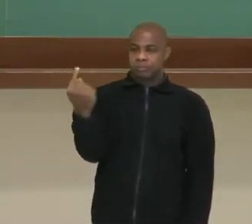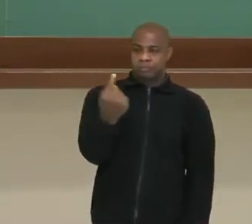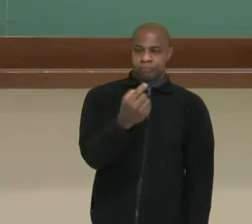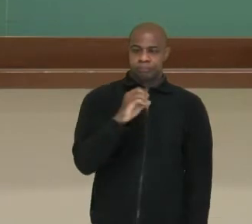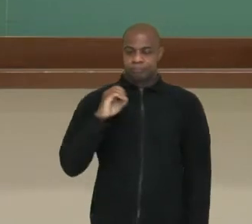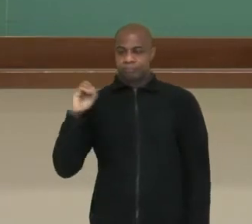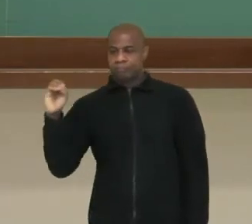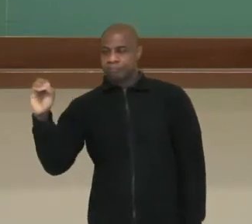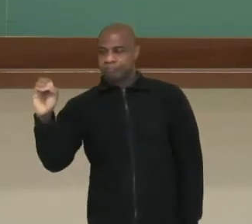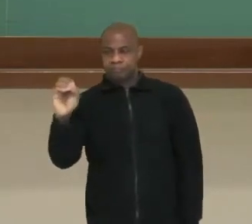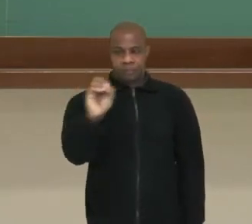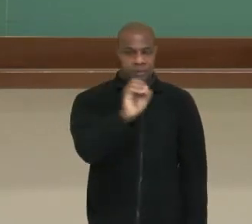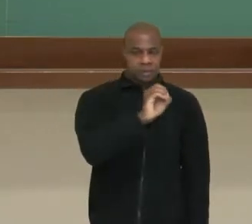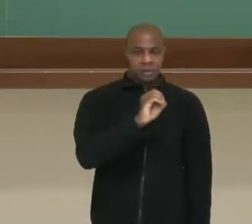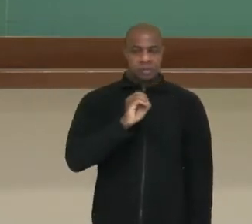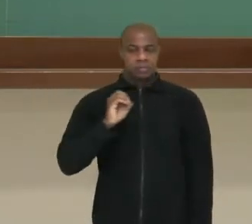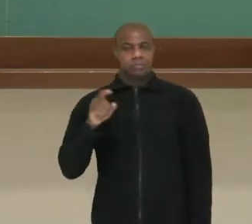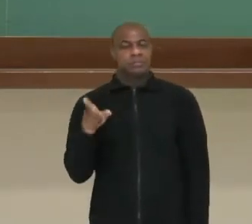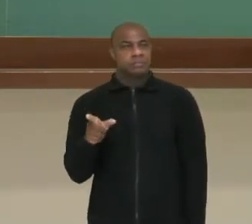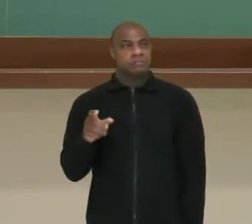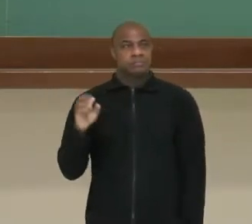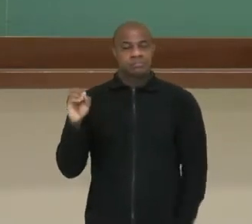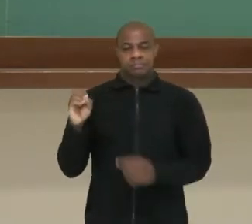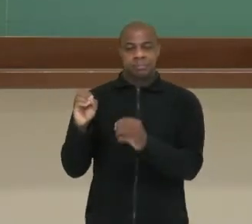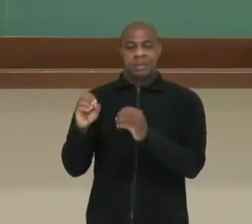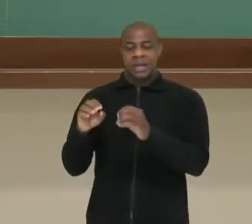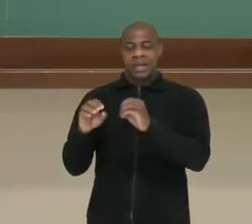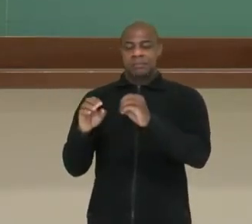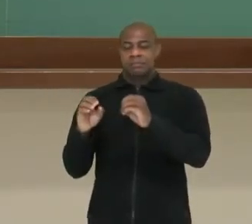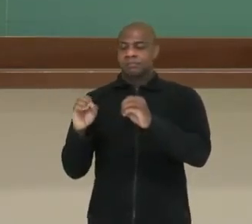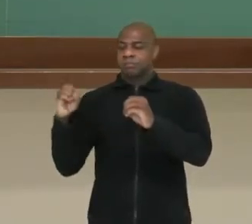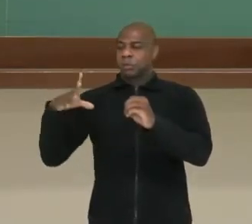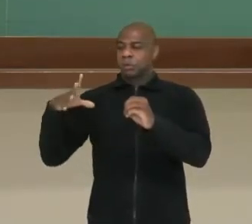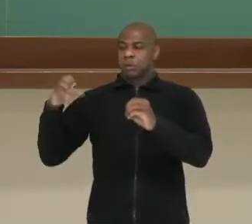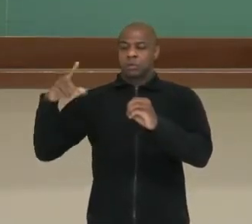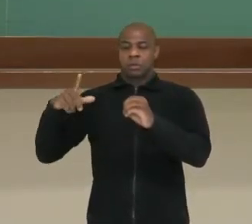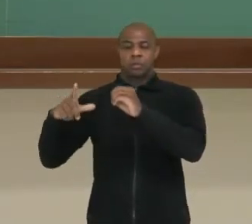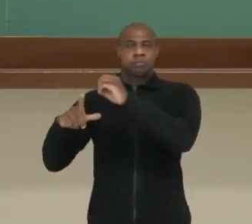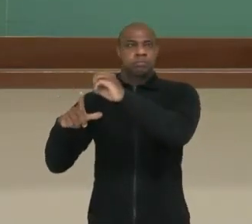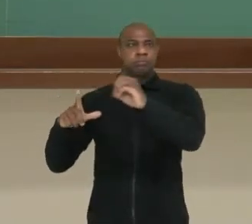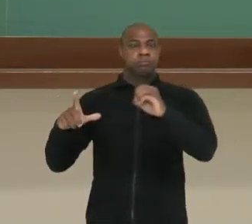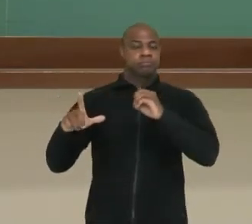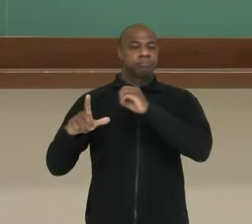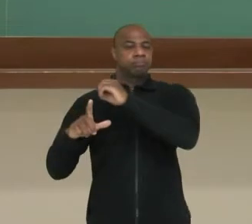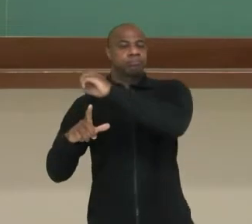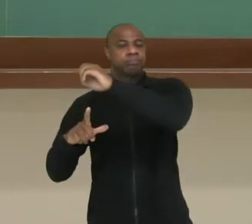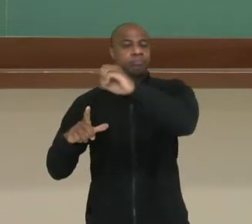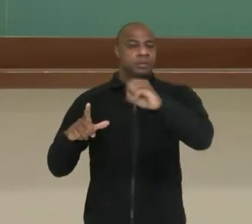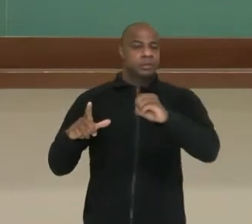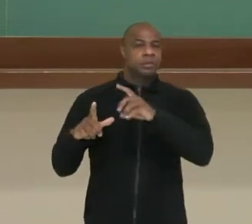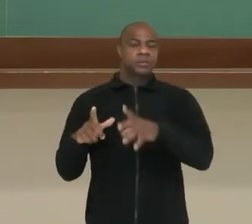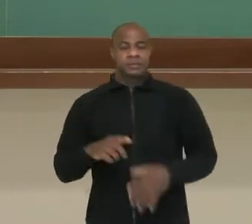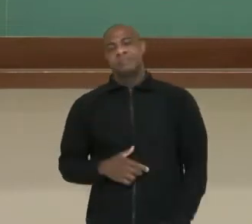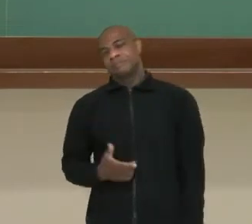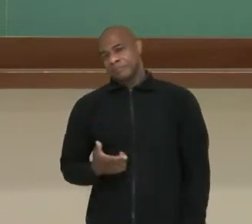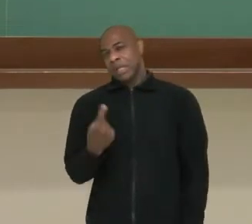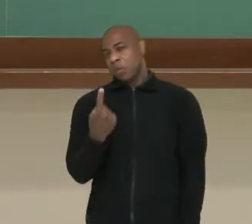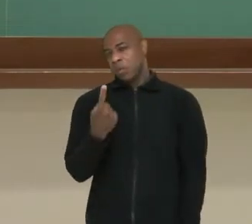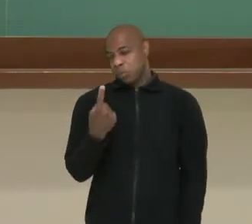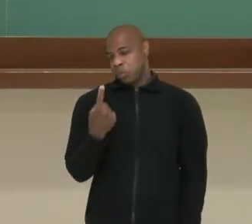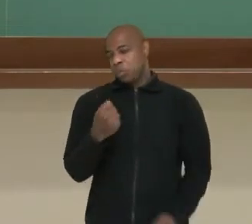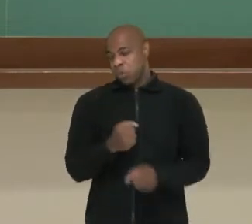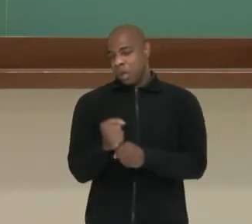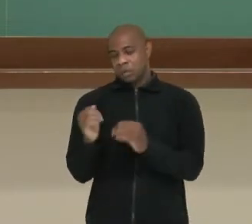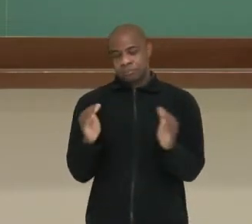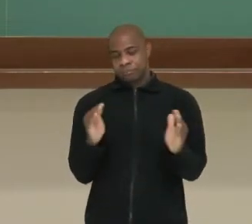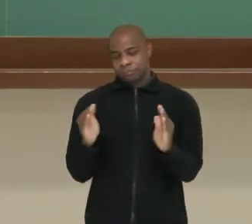do Sol. Isso é cíclico, isso é periódico. E o período de translação da Terra em torno do Sol é um ano. Tenho certeza que